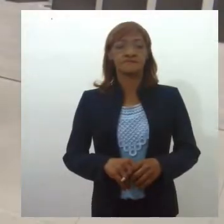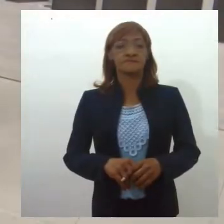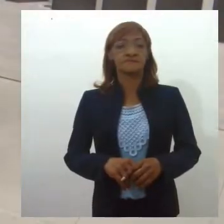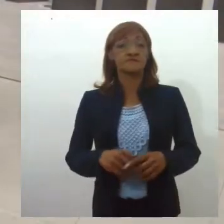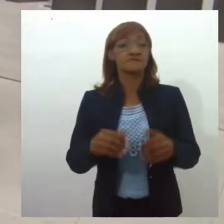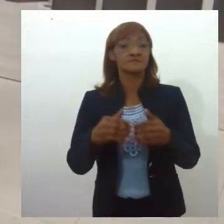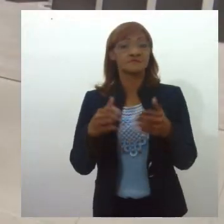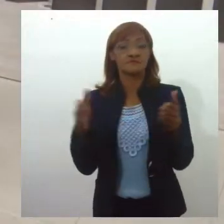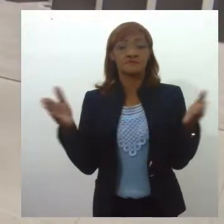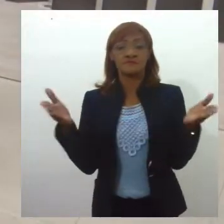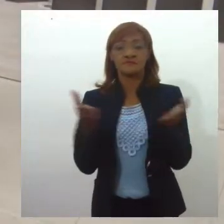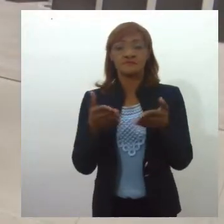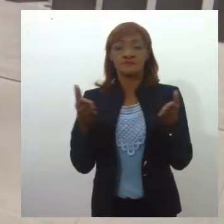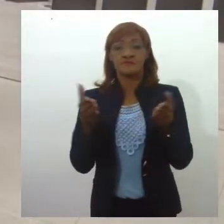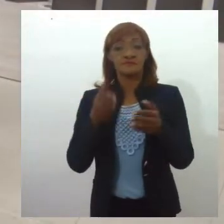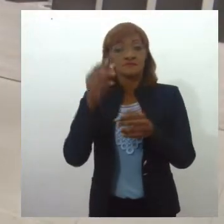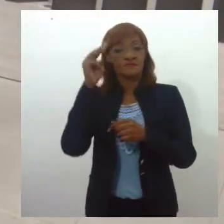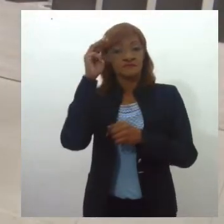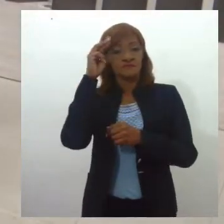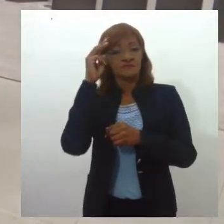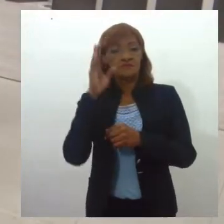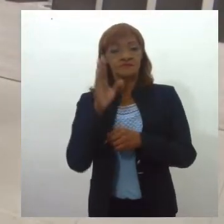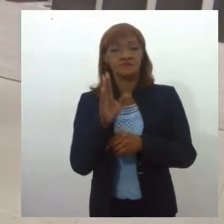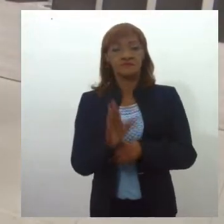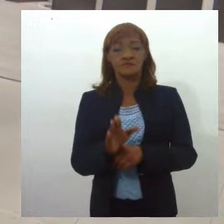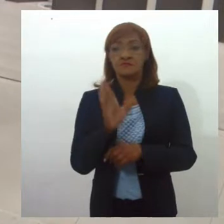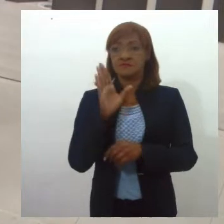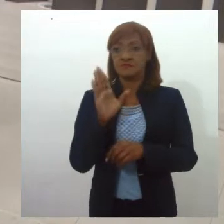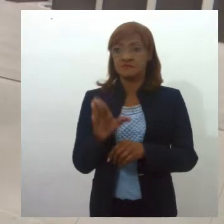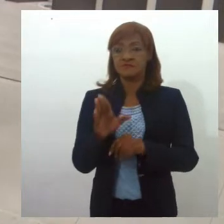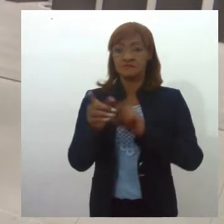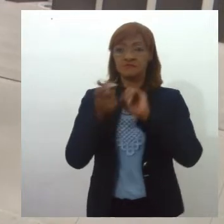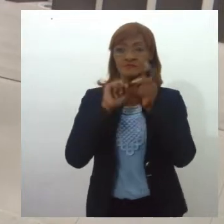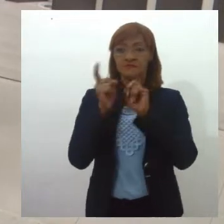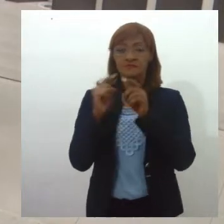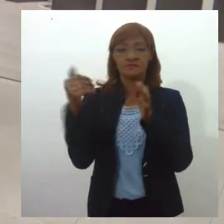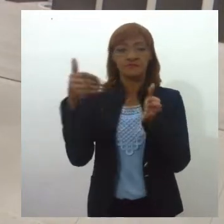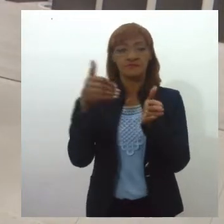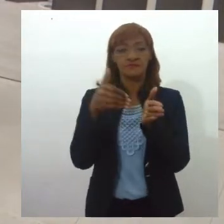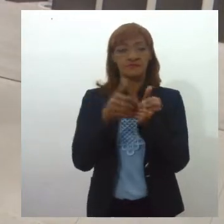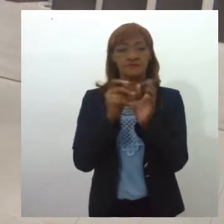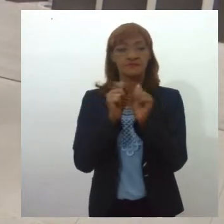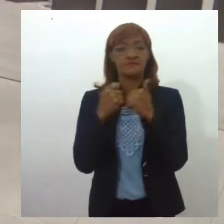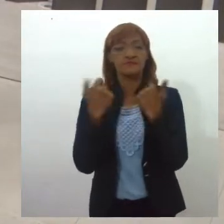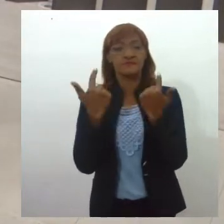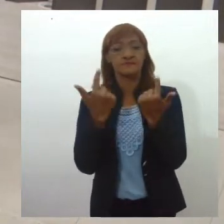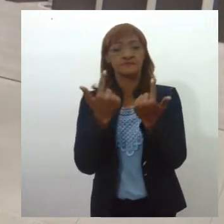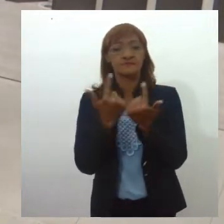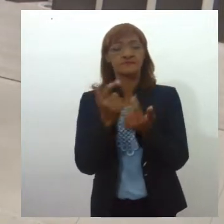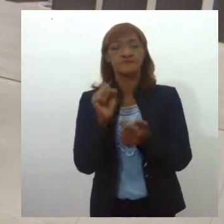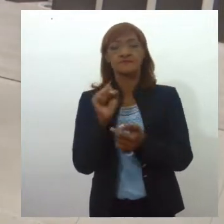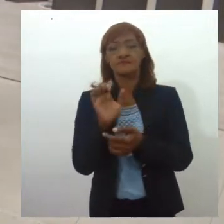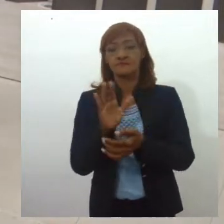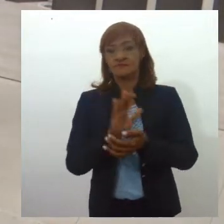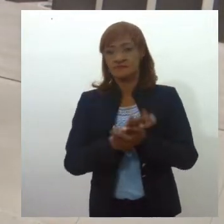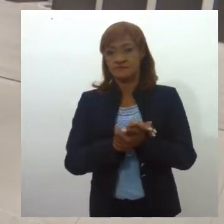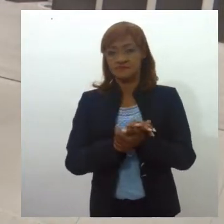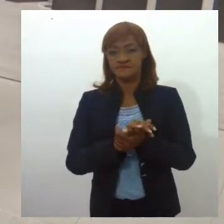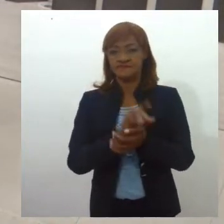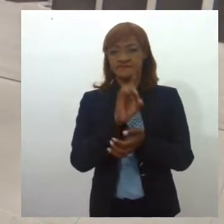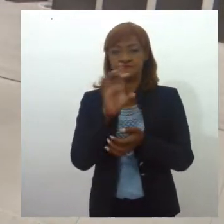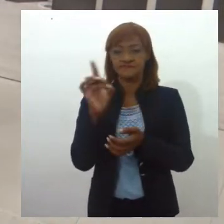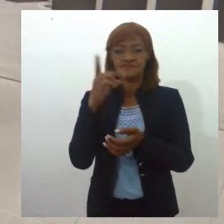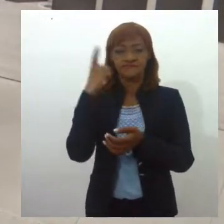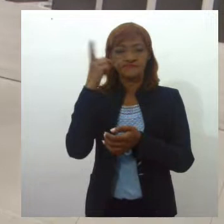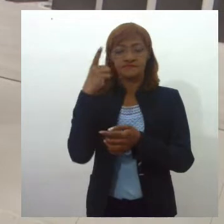Iniciamos o jornal desta terça-feira com um resumo das últimas sessões plenárias na Assembleia Legislativa de Sergipe. Os deputados